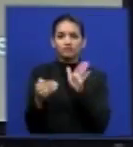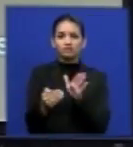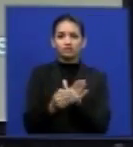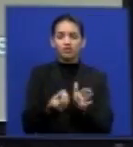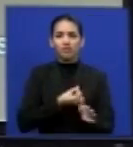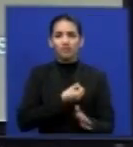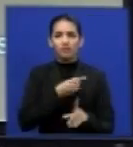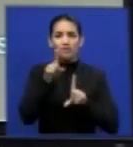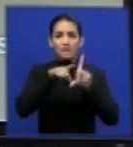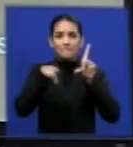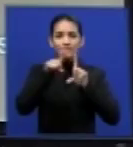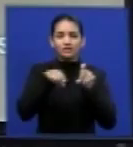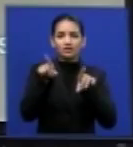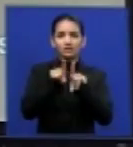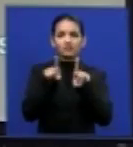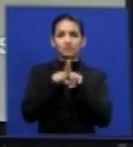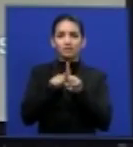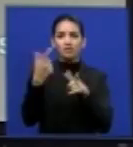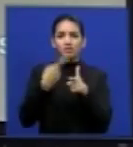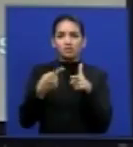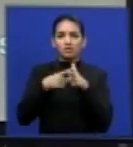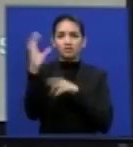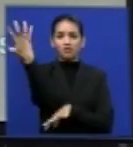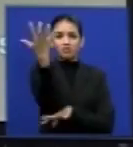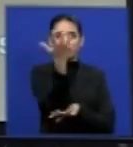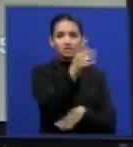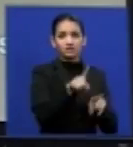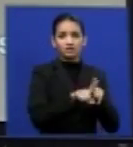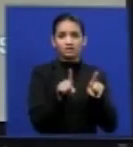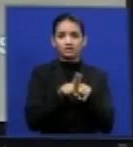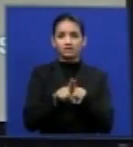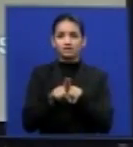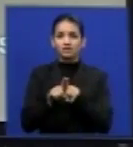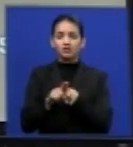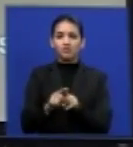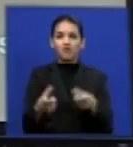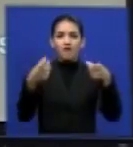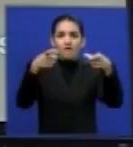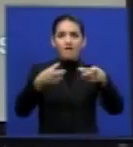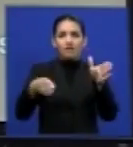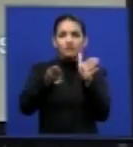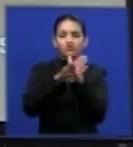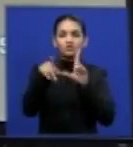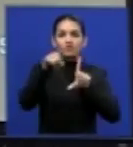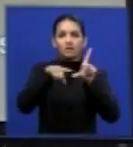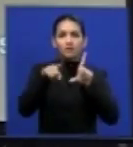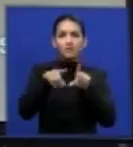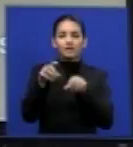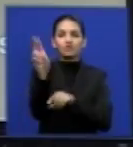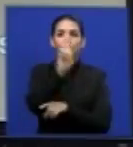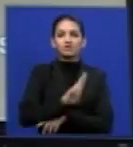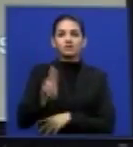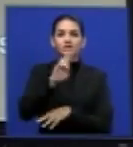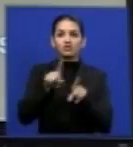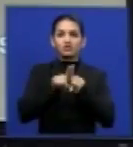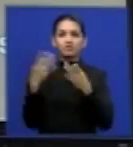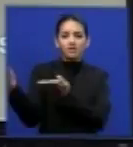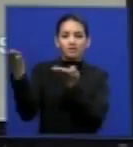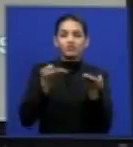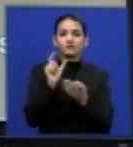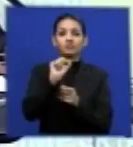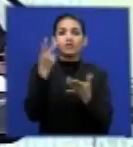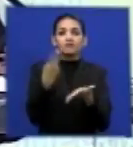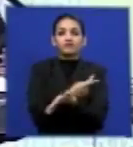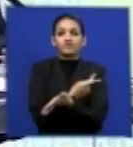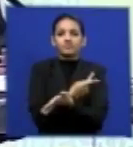pneu um problema ambiental, a destinação de pneus inservíveis no Brasil e a importação de pneus usados e seus impactos.